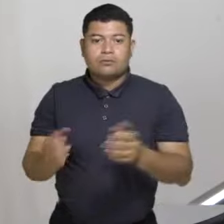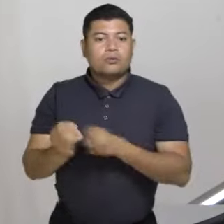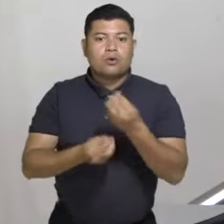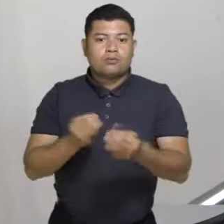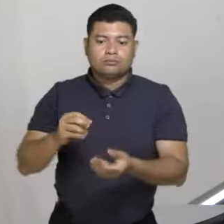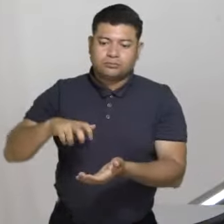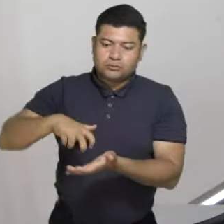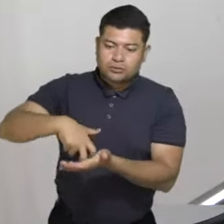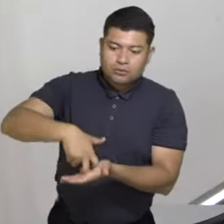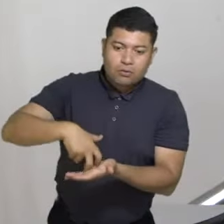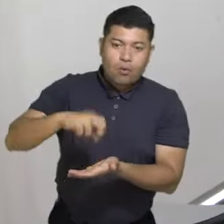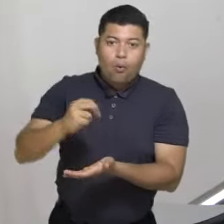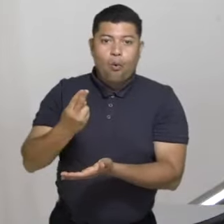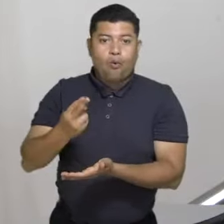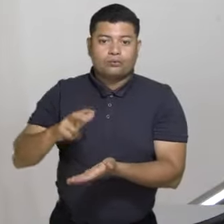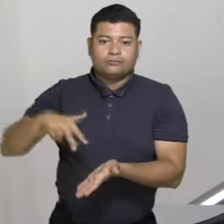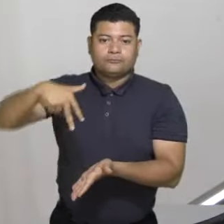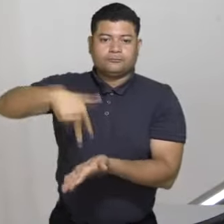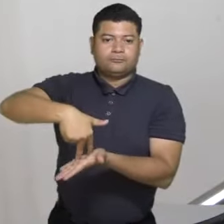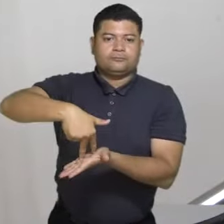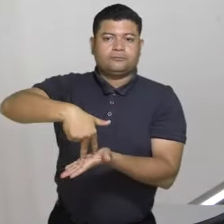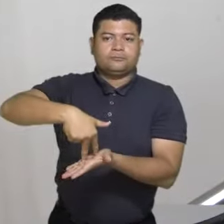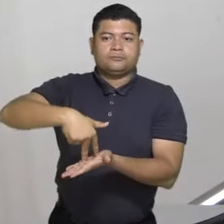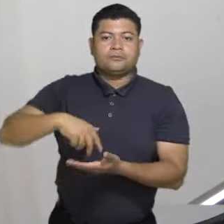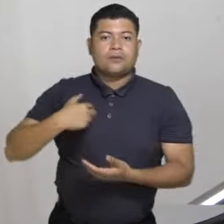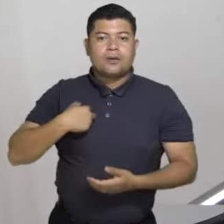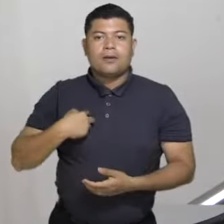E eu, ao longo da minha vida,